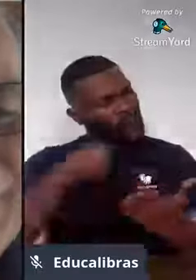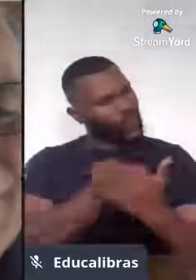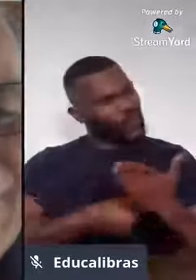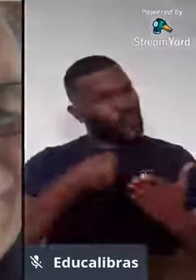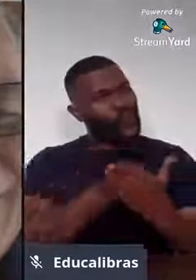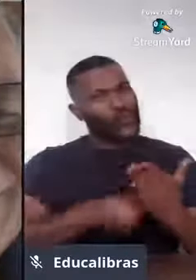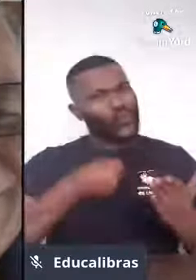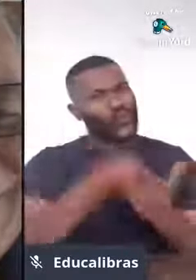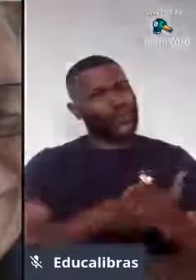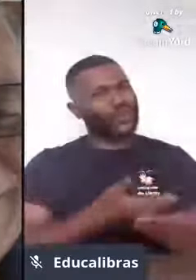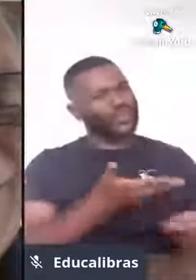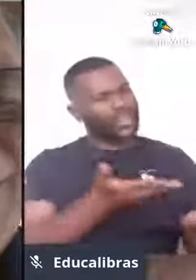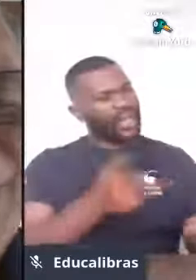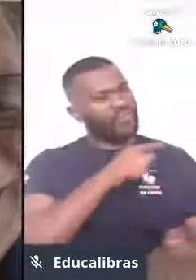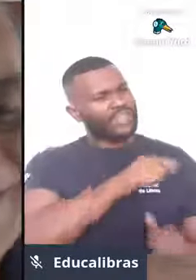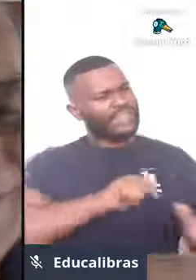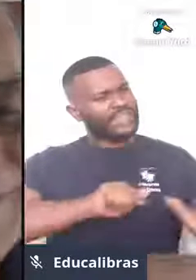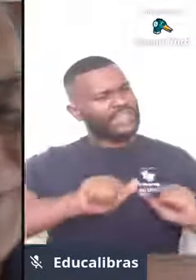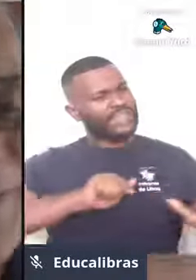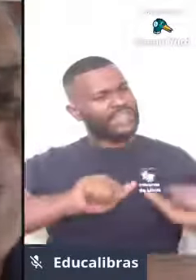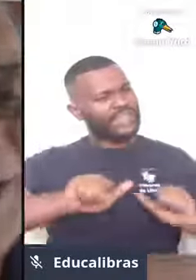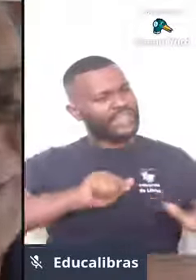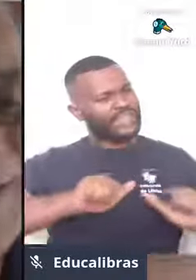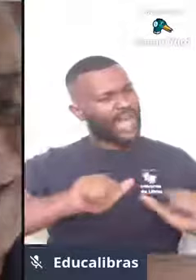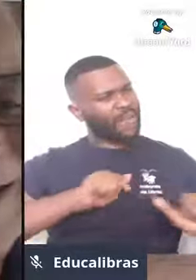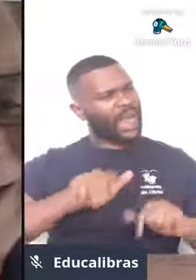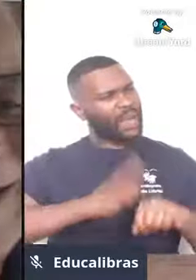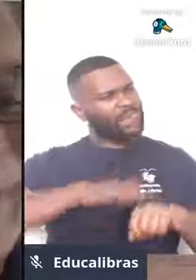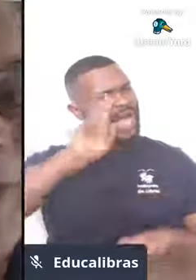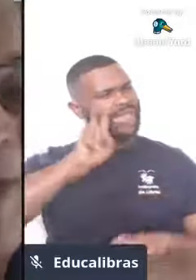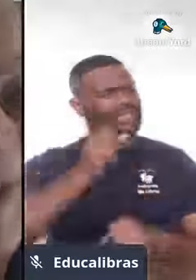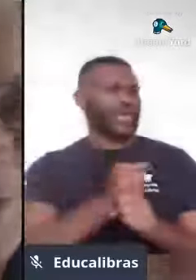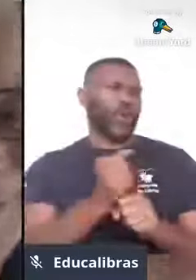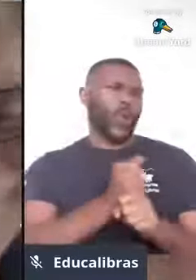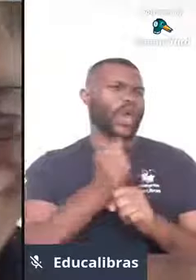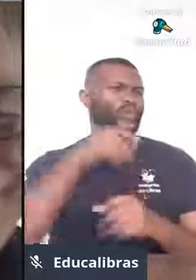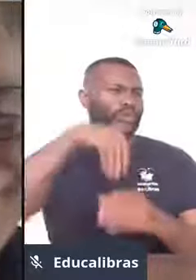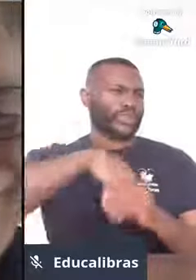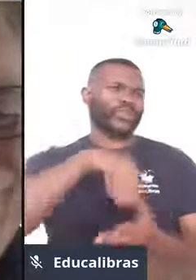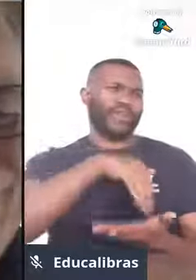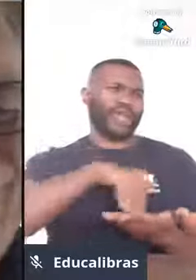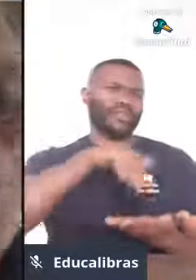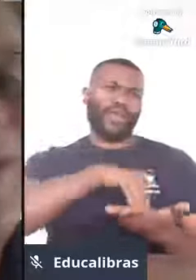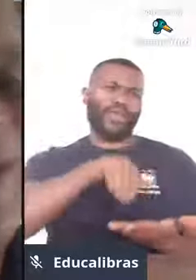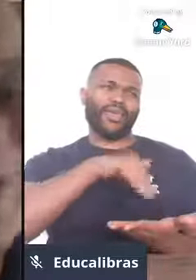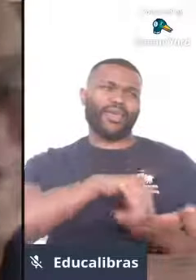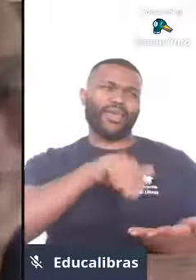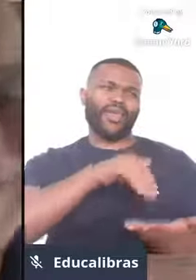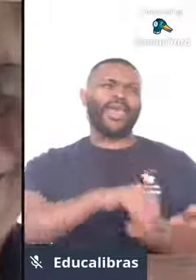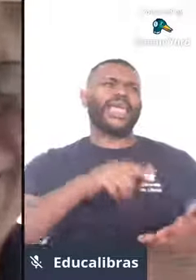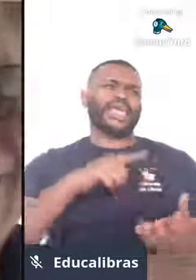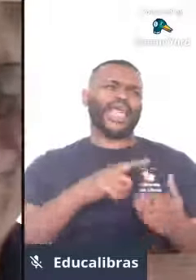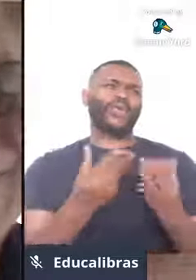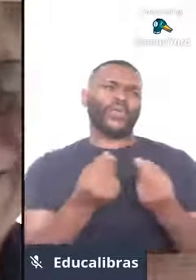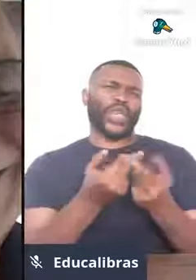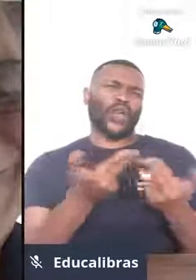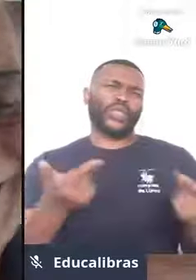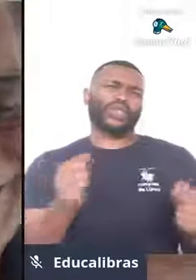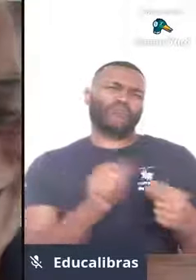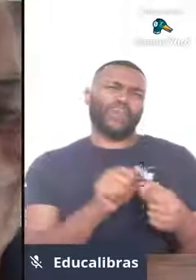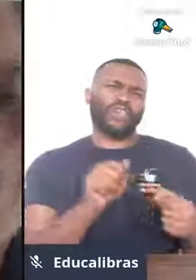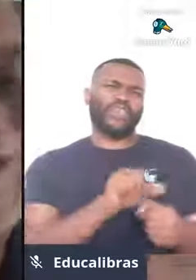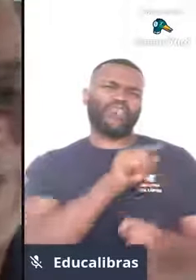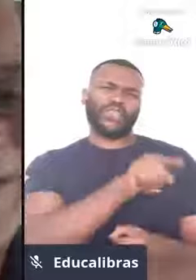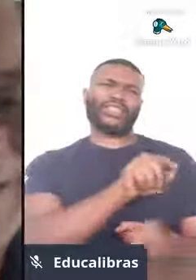você trabalhe mais 5 anos na secretaria, pelo menos. Tem muita coisa para fazer ainda, você pode ter certeza,